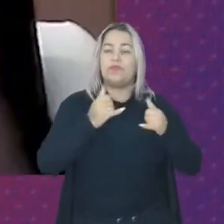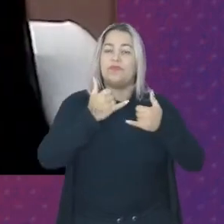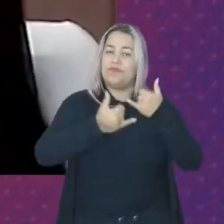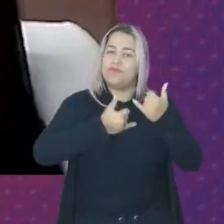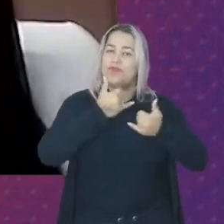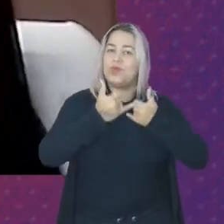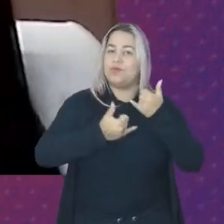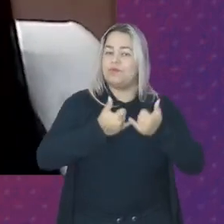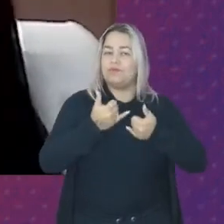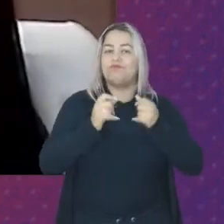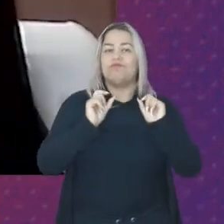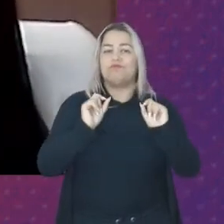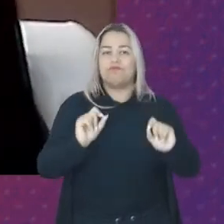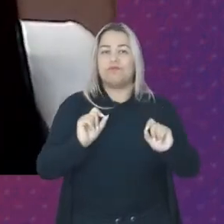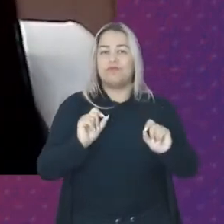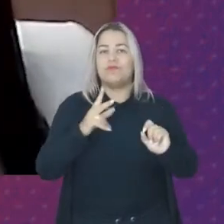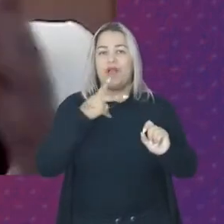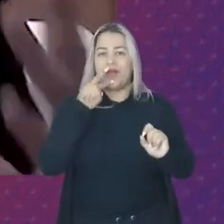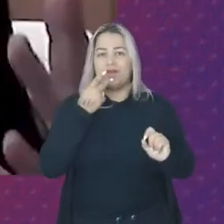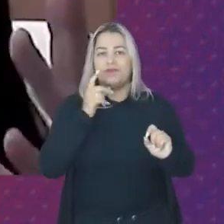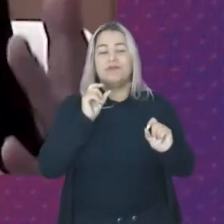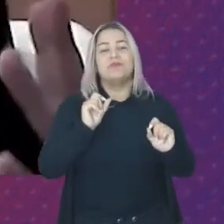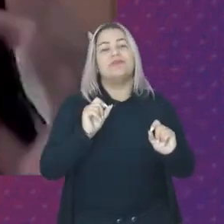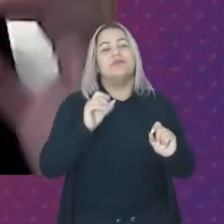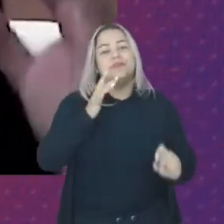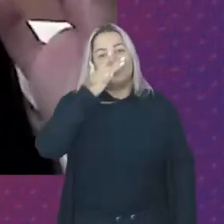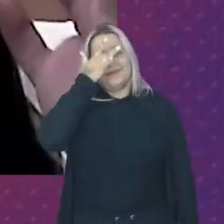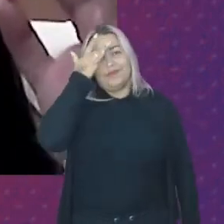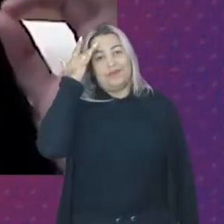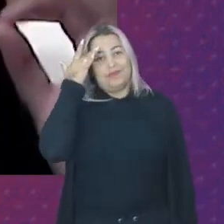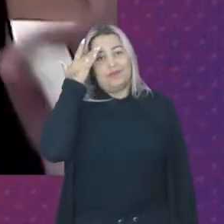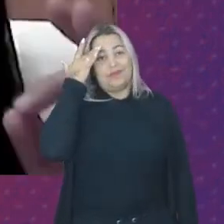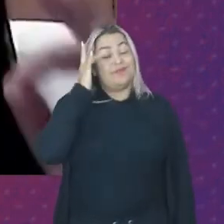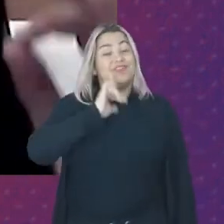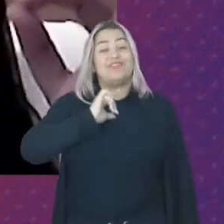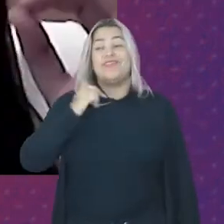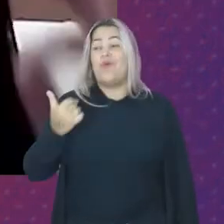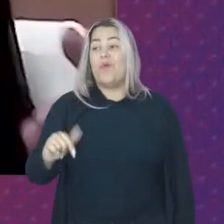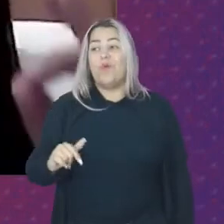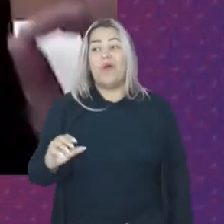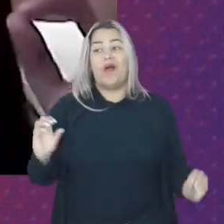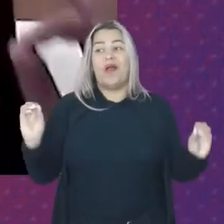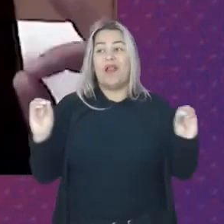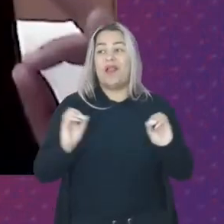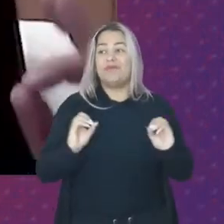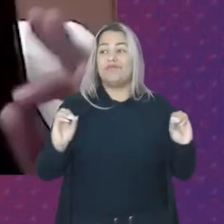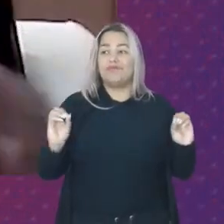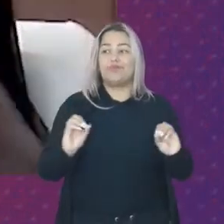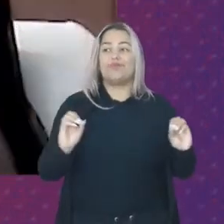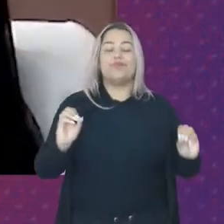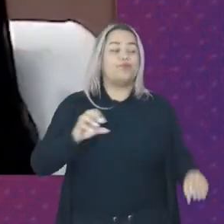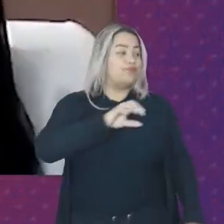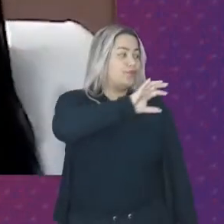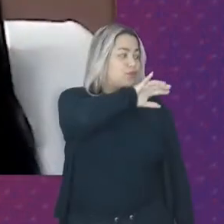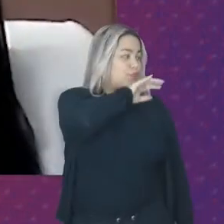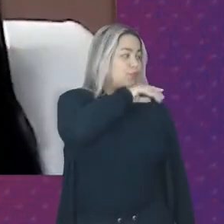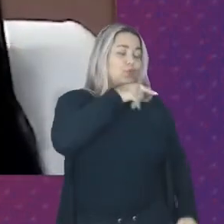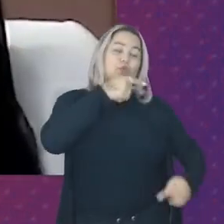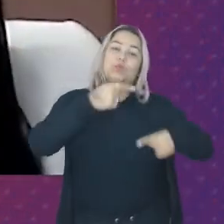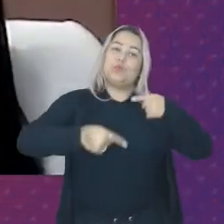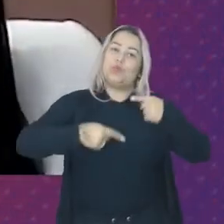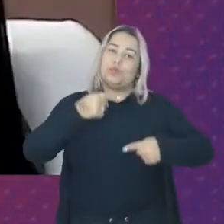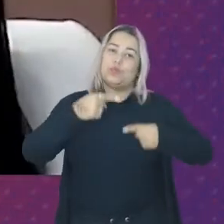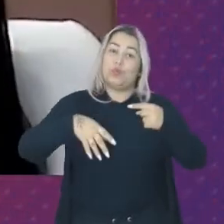uma coisa que diz o seguinte, gente, não tem nada pior nessa vida do que um